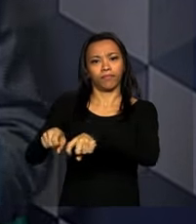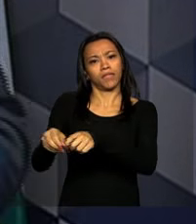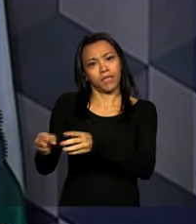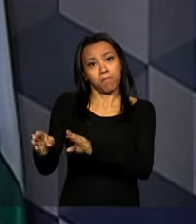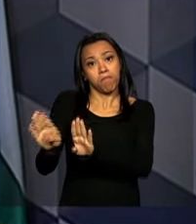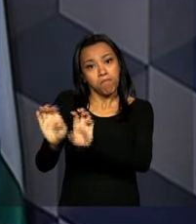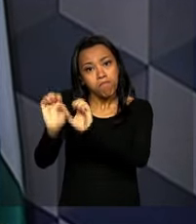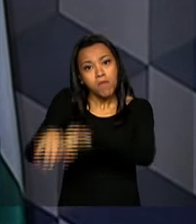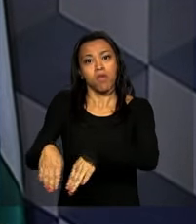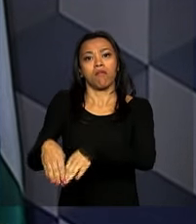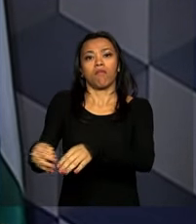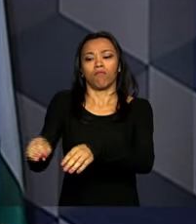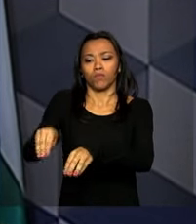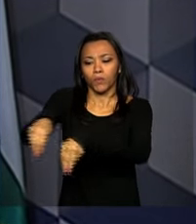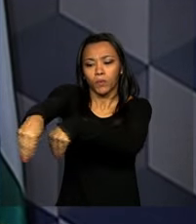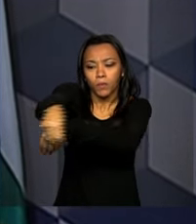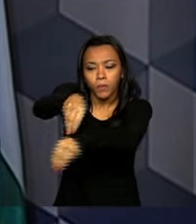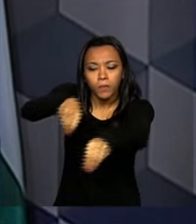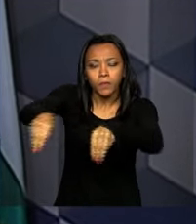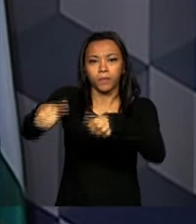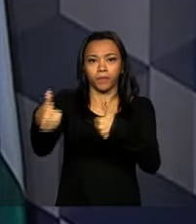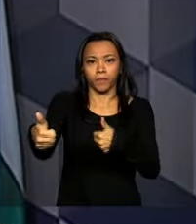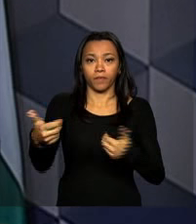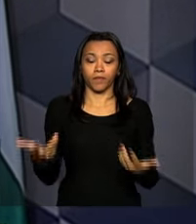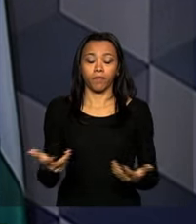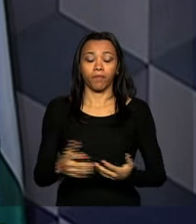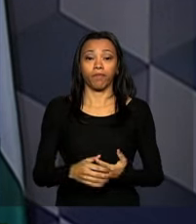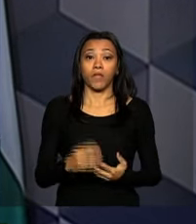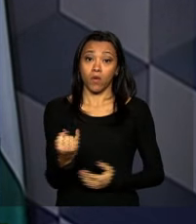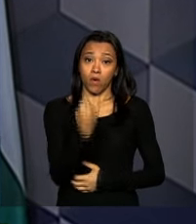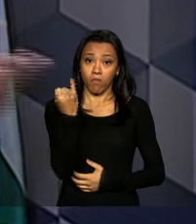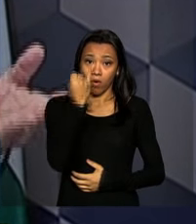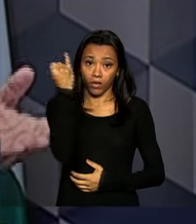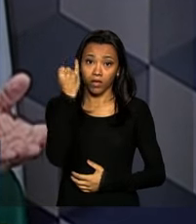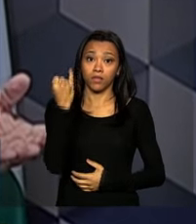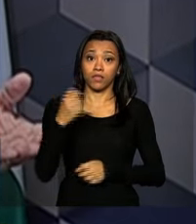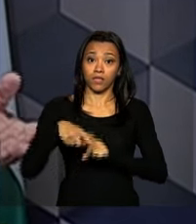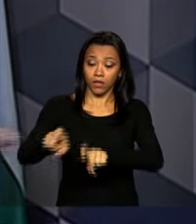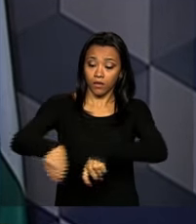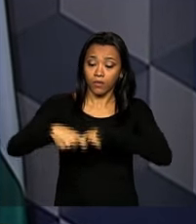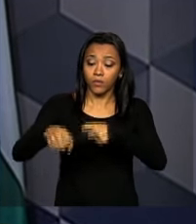Desnecessário dizer da importância da agricultura